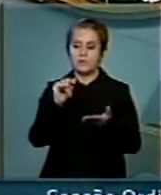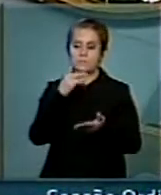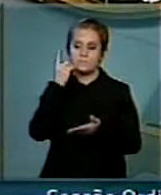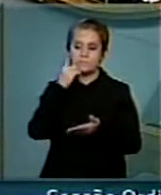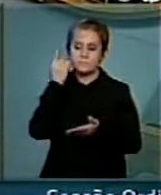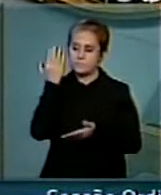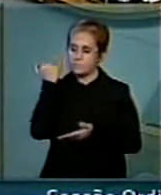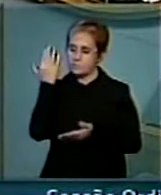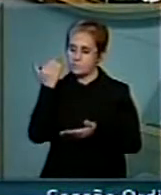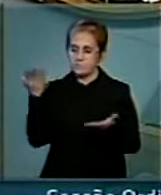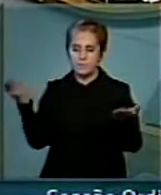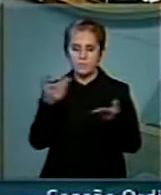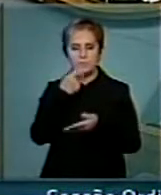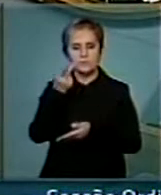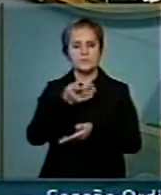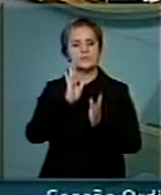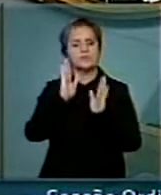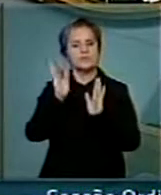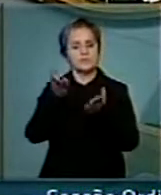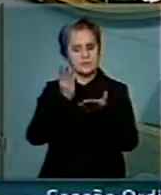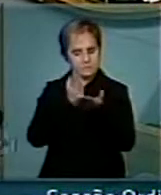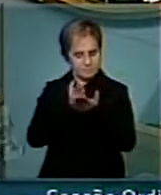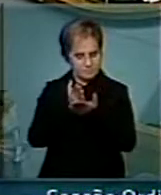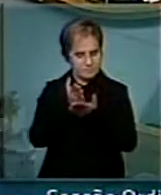antecessores aqui nesta tribuna